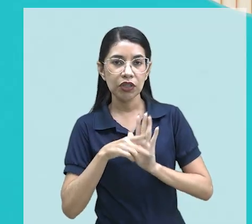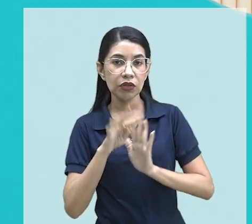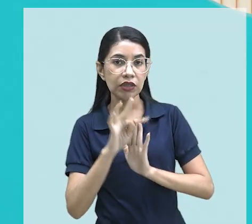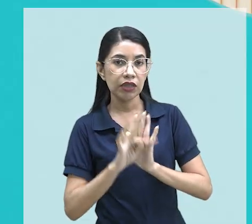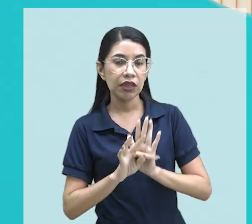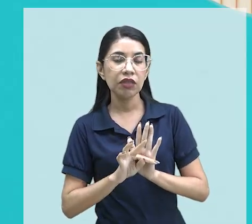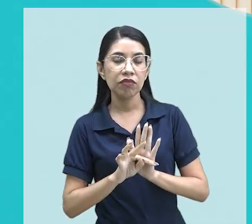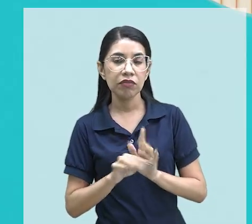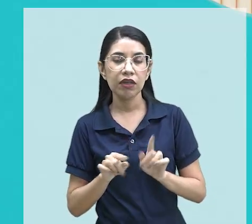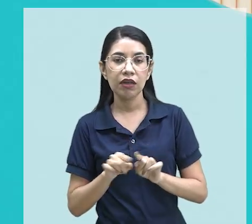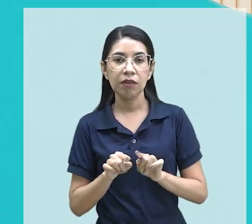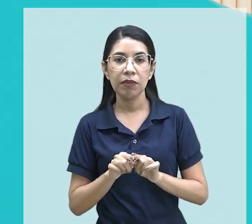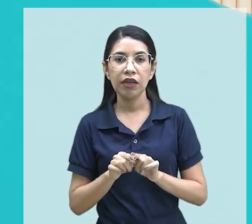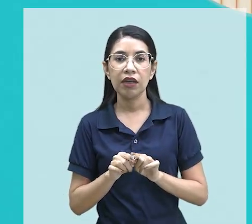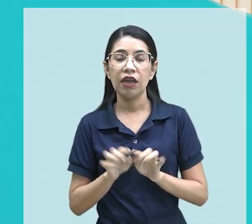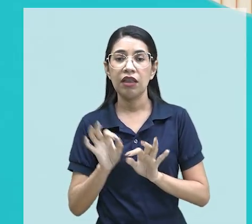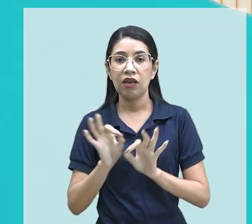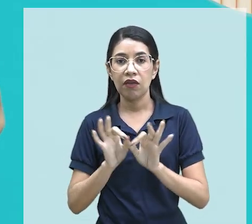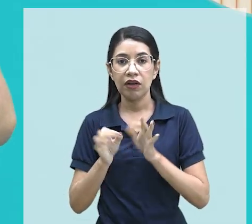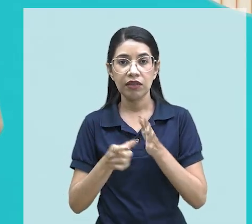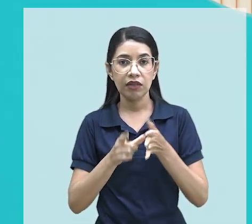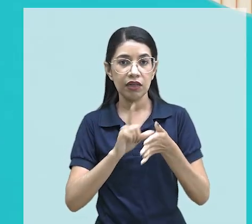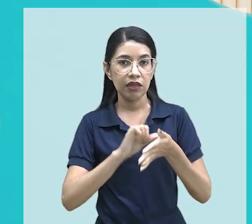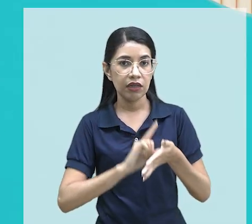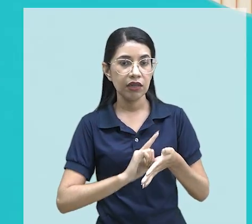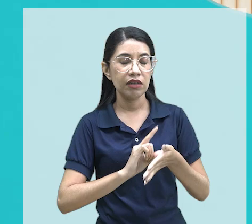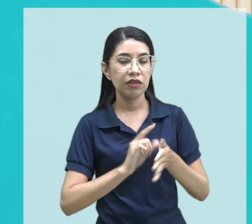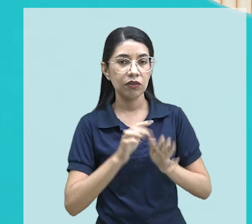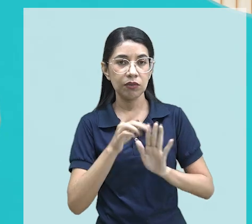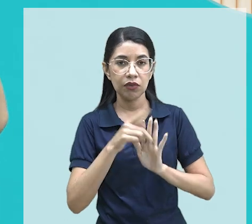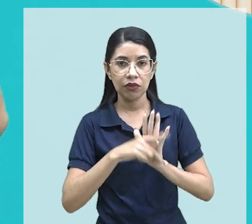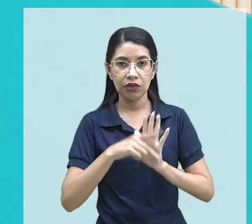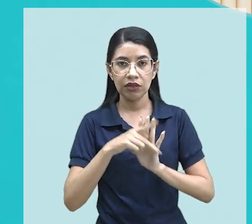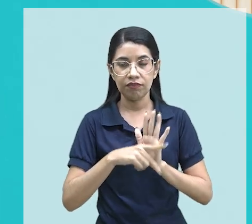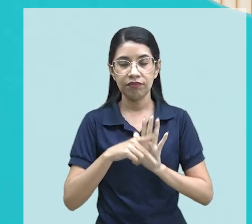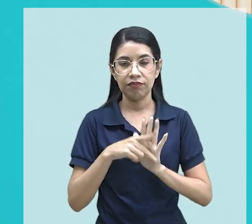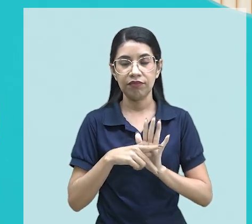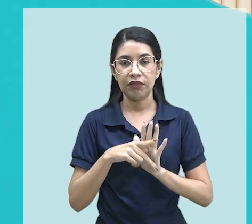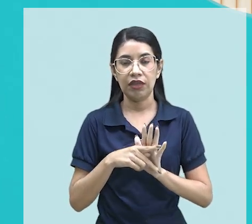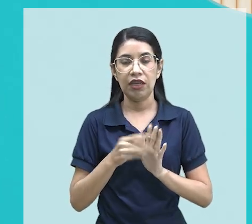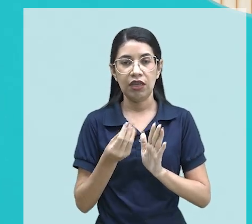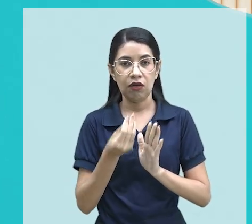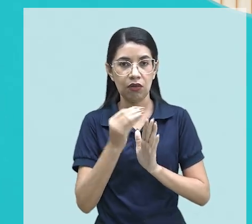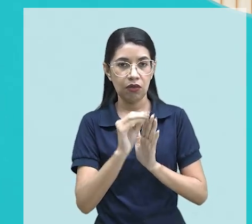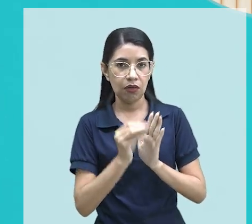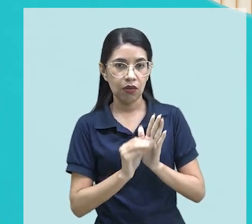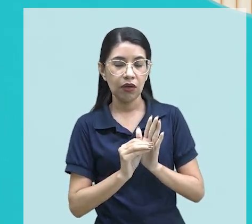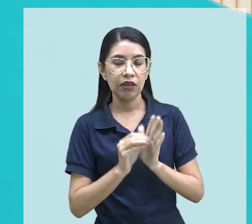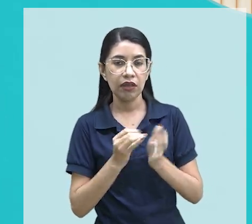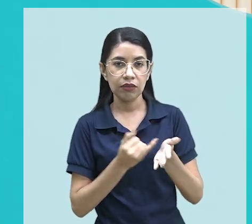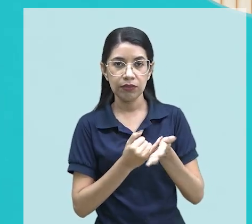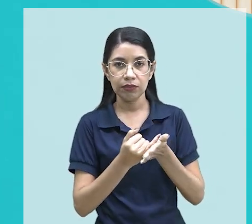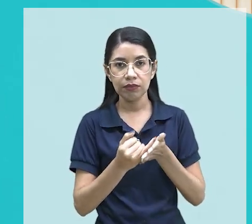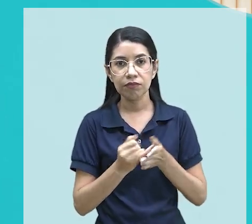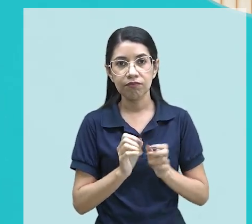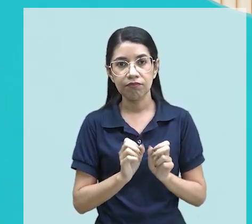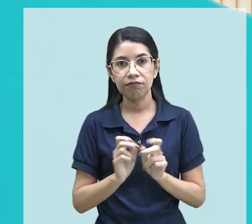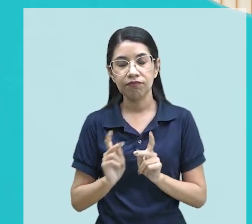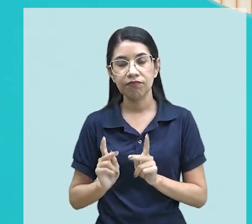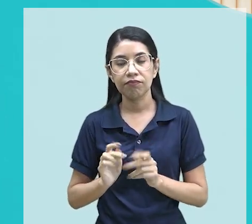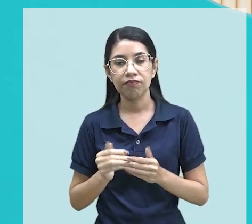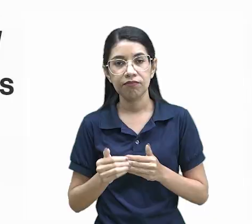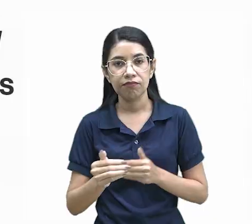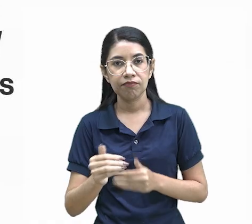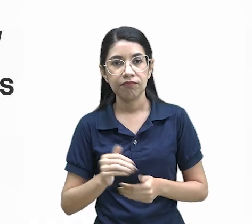seja, né, antecipa essa escrita através desse projeto de texto e coloca na sua introdução. Certo?